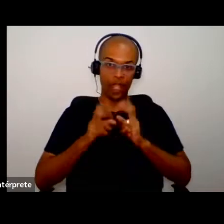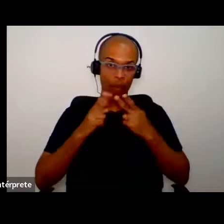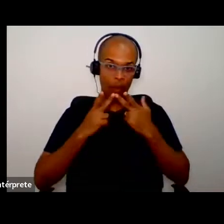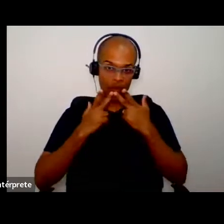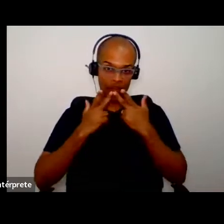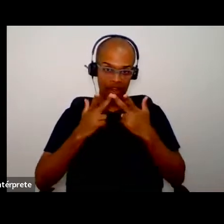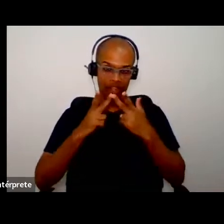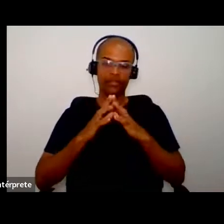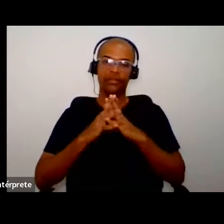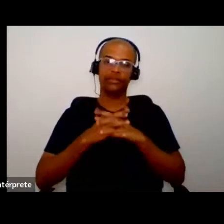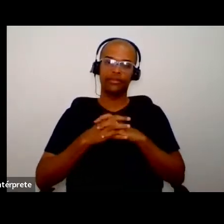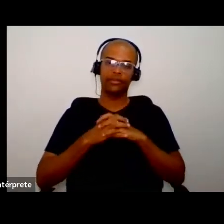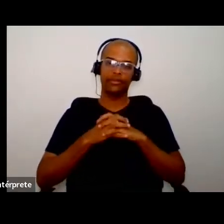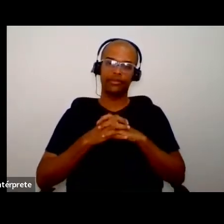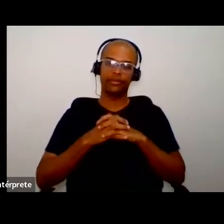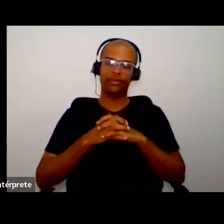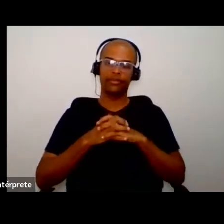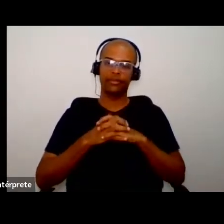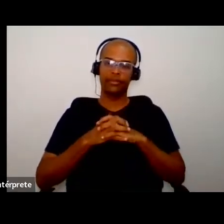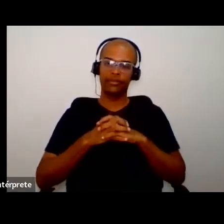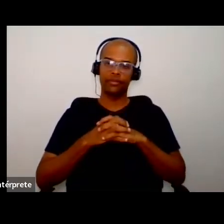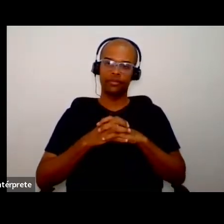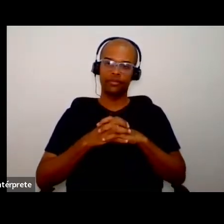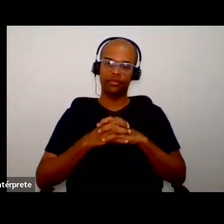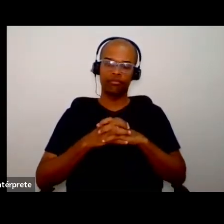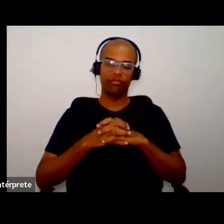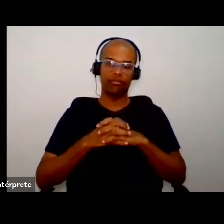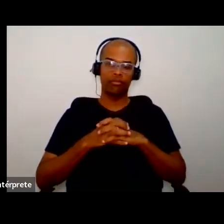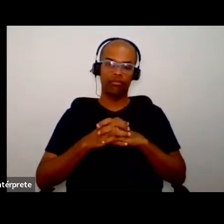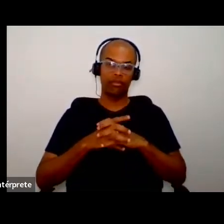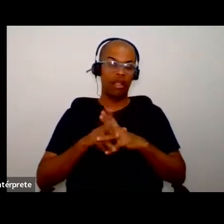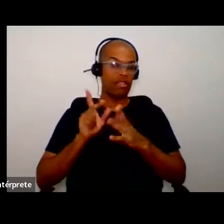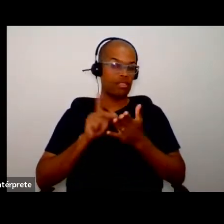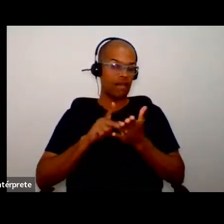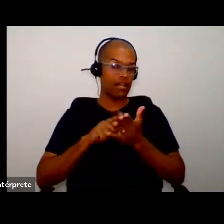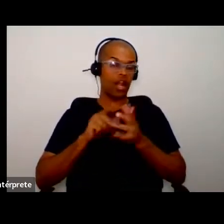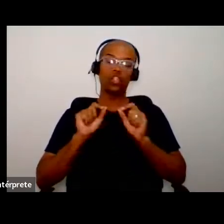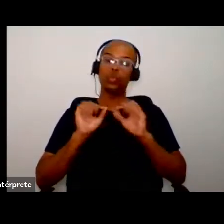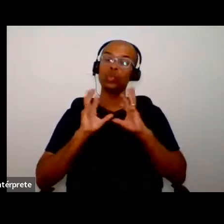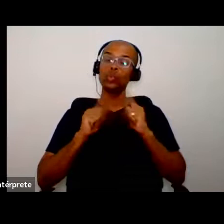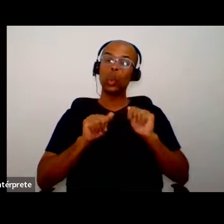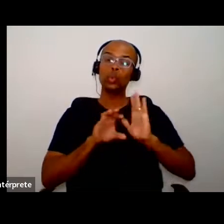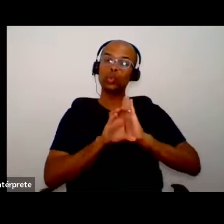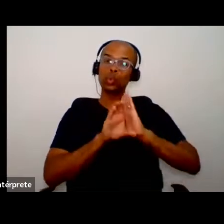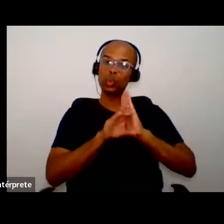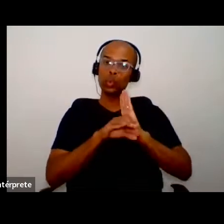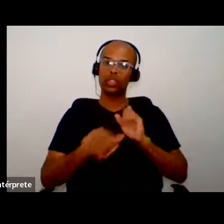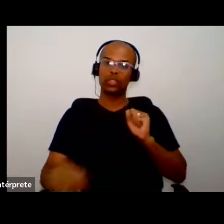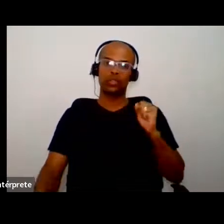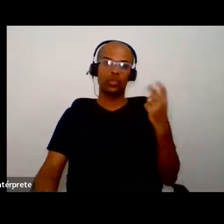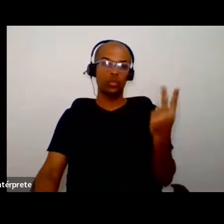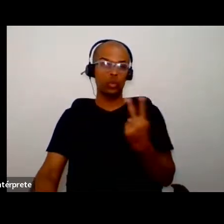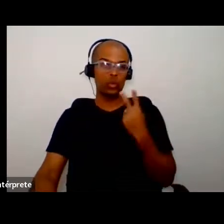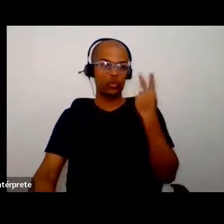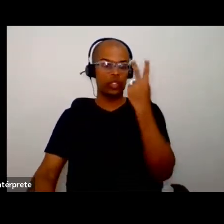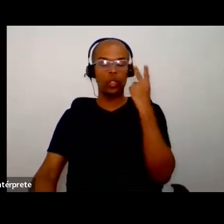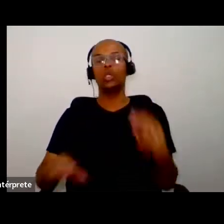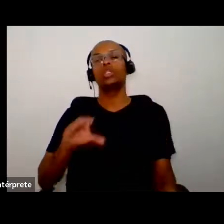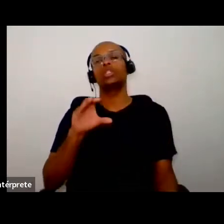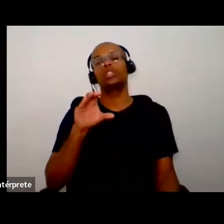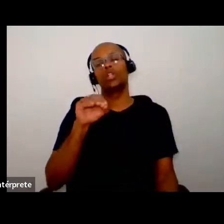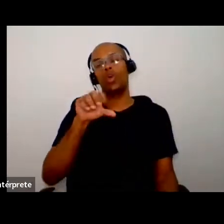questão com o Maldonado Torres, porque, na verdade, os conceitos, os valores coloniais, eles